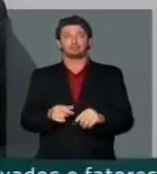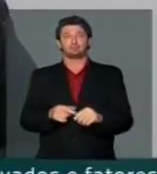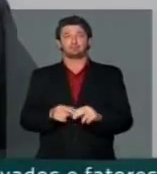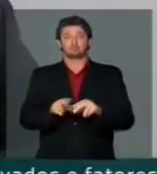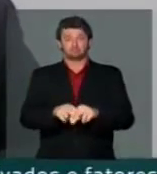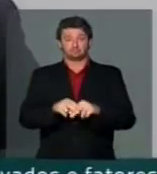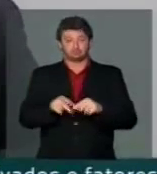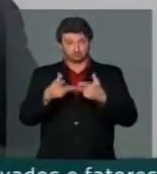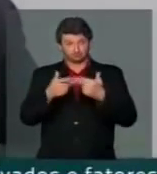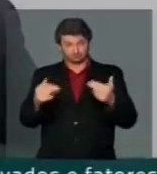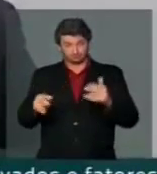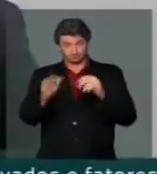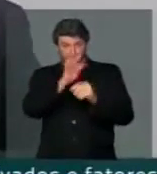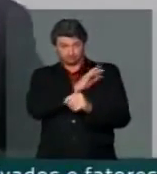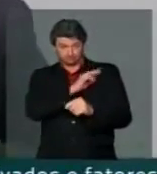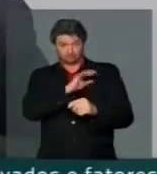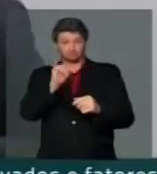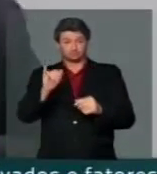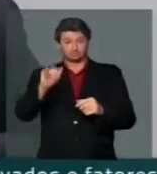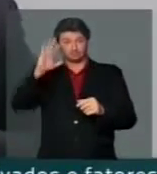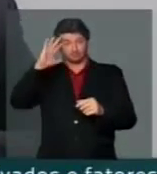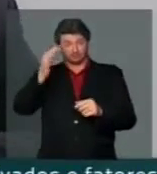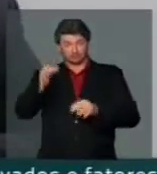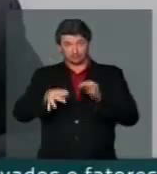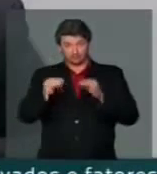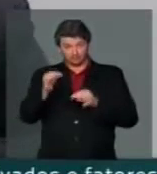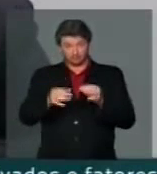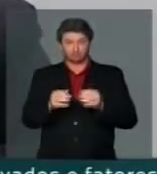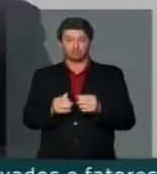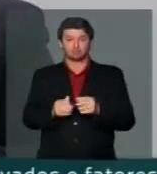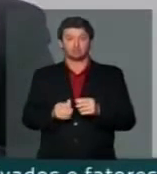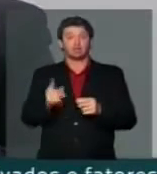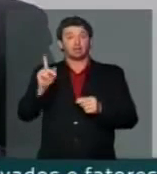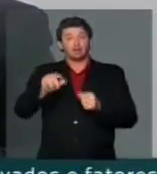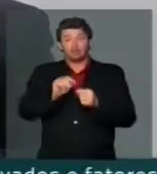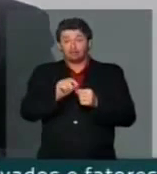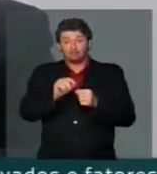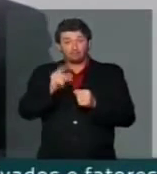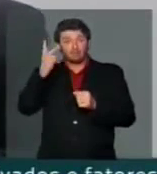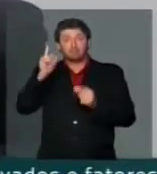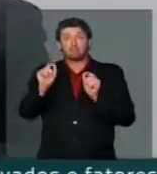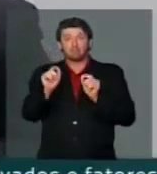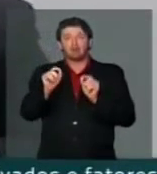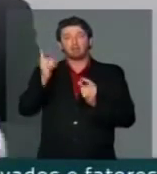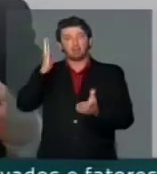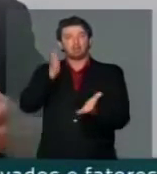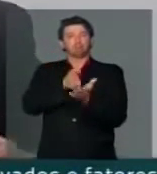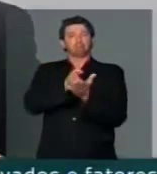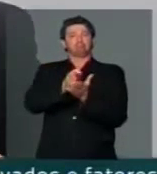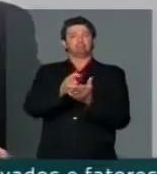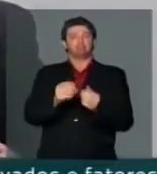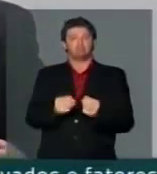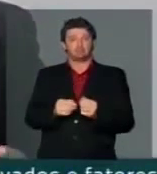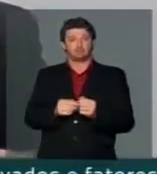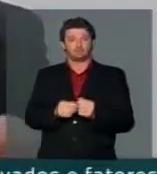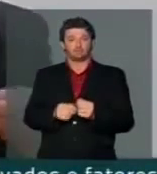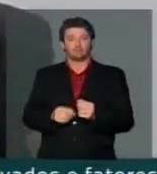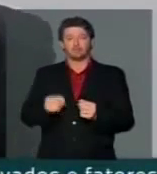Sobre essas questões técnicas, se há decisões judiciais, as decisões são feitas para serem cumpridas. Eu chamo